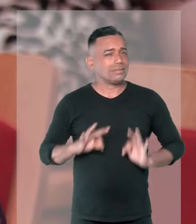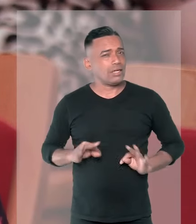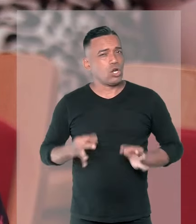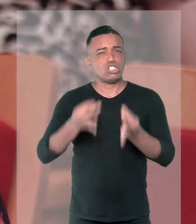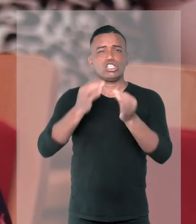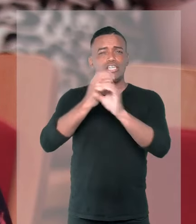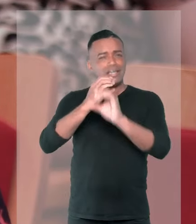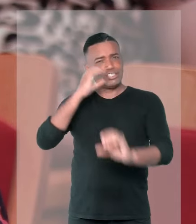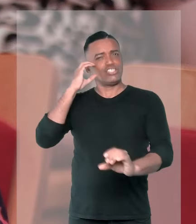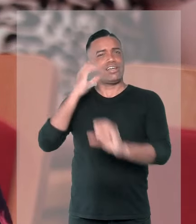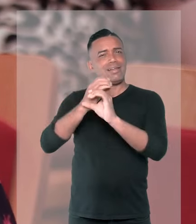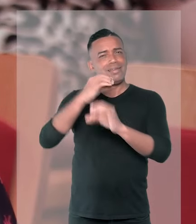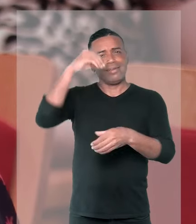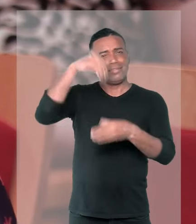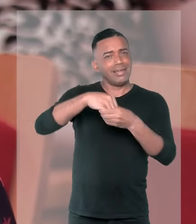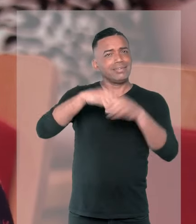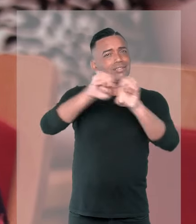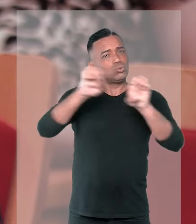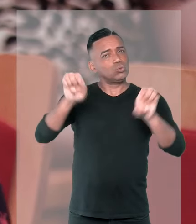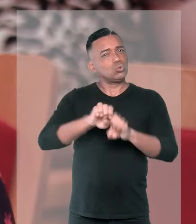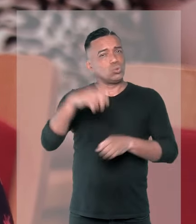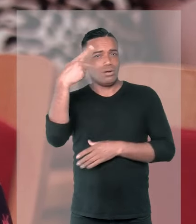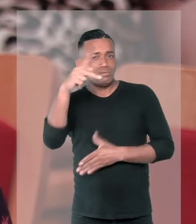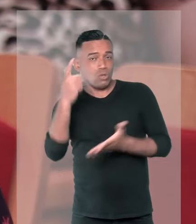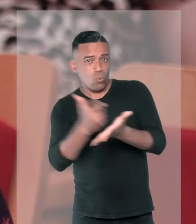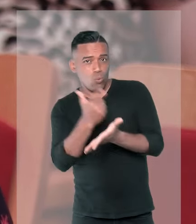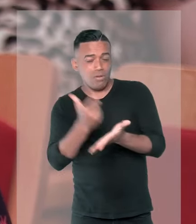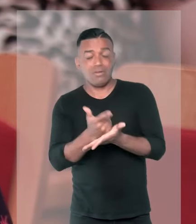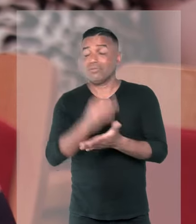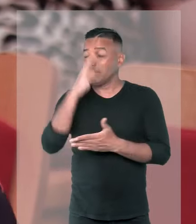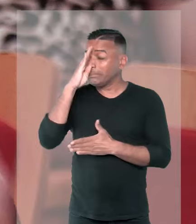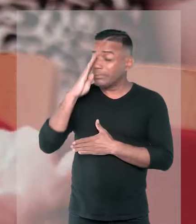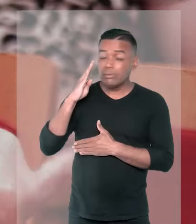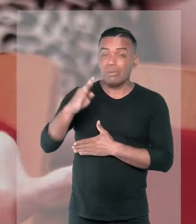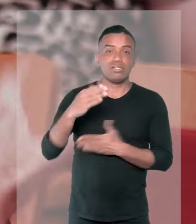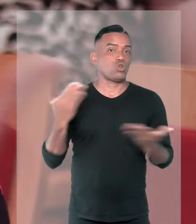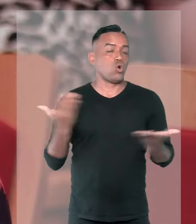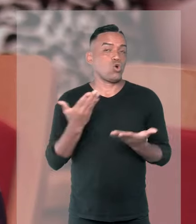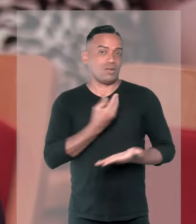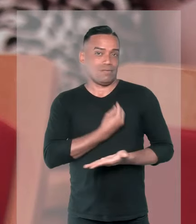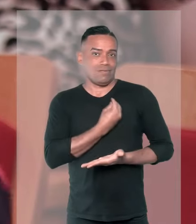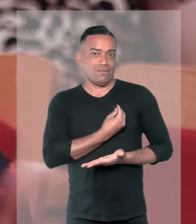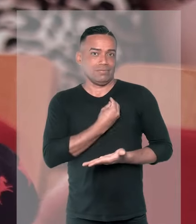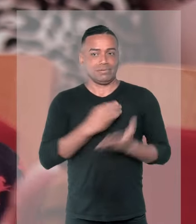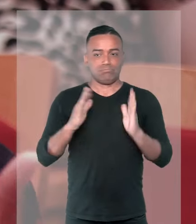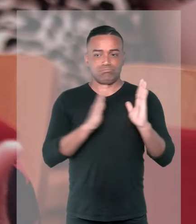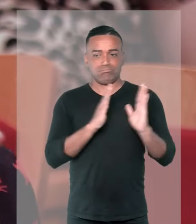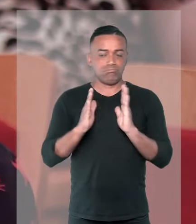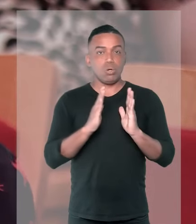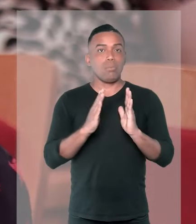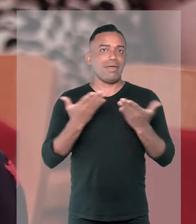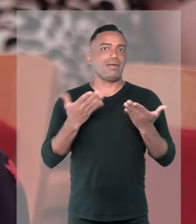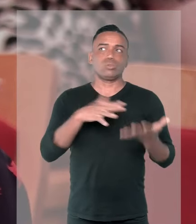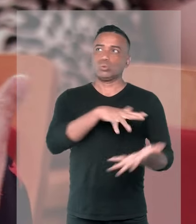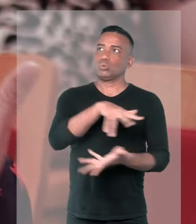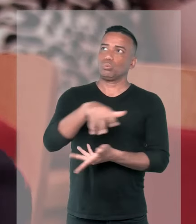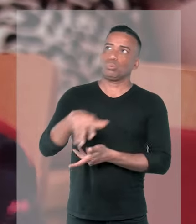engenharia eh e principalmente porque a gente estamos vivendo né um momento de mundo